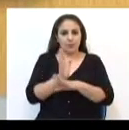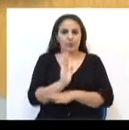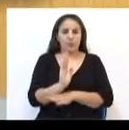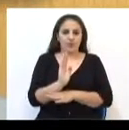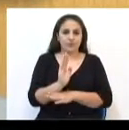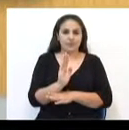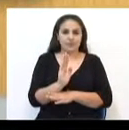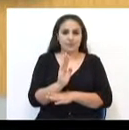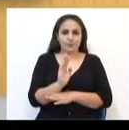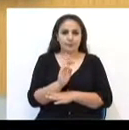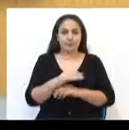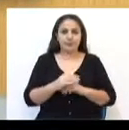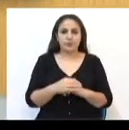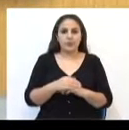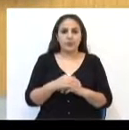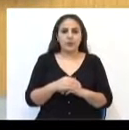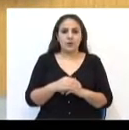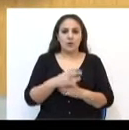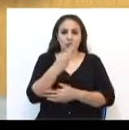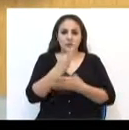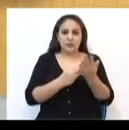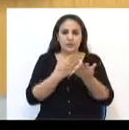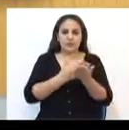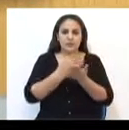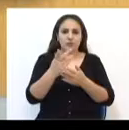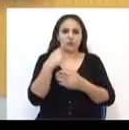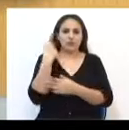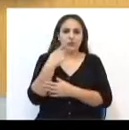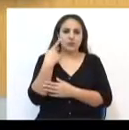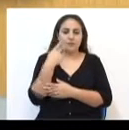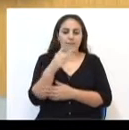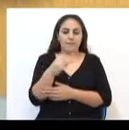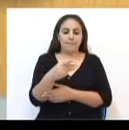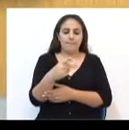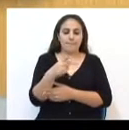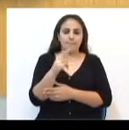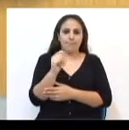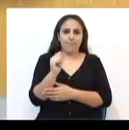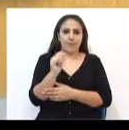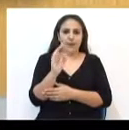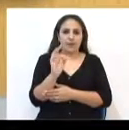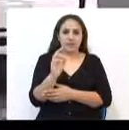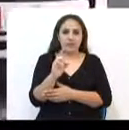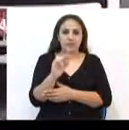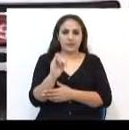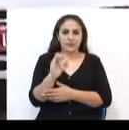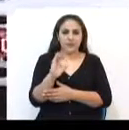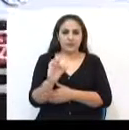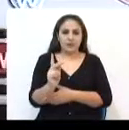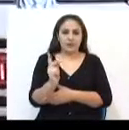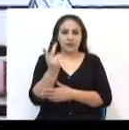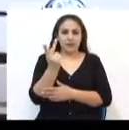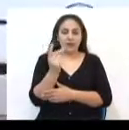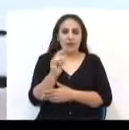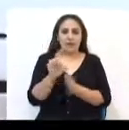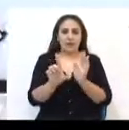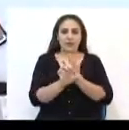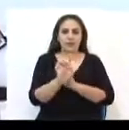por unanimidade. O texto é de iniciativa do vereador Patrick Cavalcante. A Lei